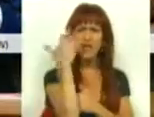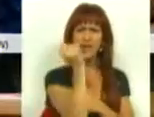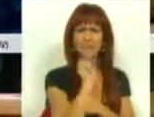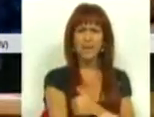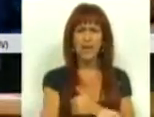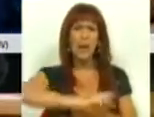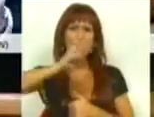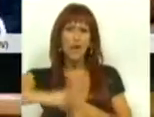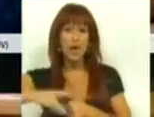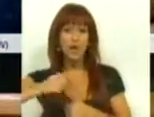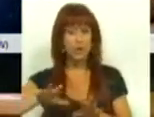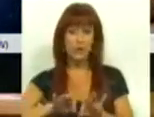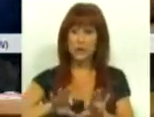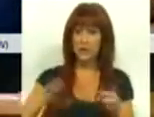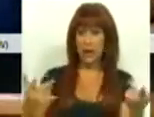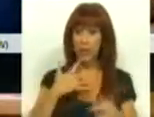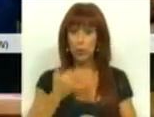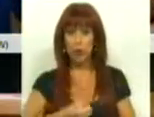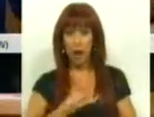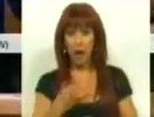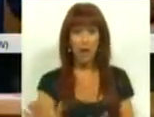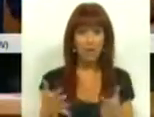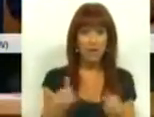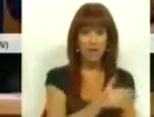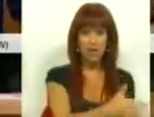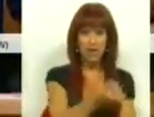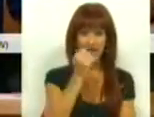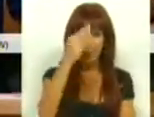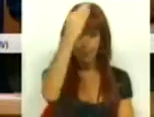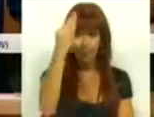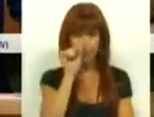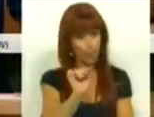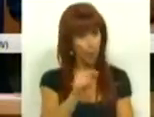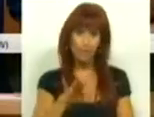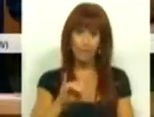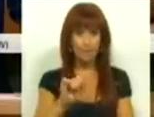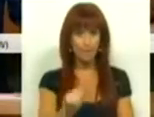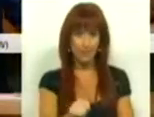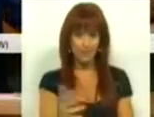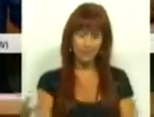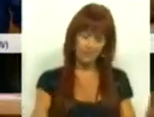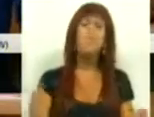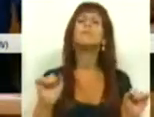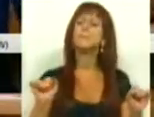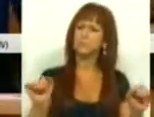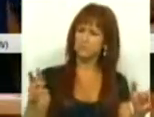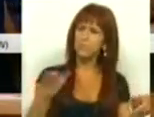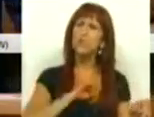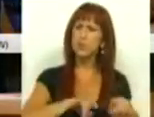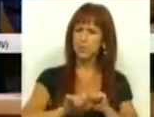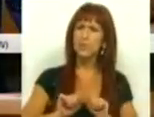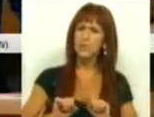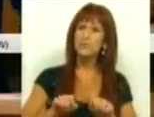mil milhões de euros, equivalentes, no total, a cerca de 15 pontos percentuais do PIB. Sim,